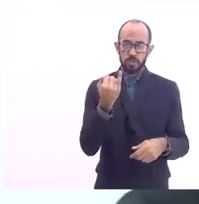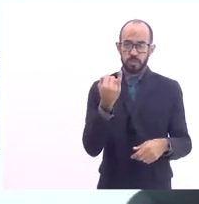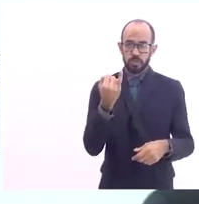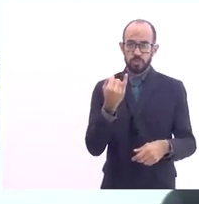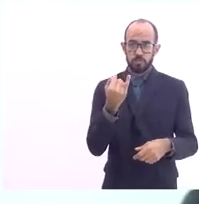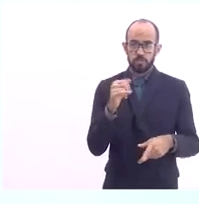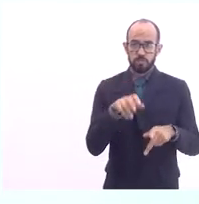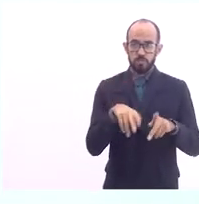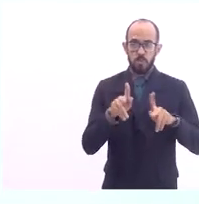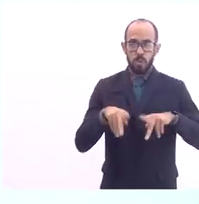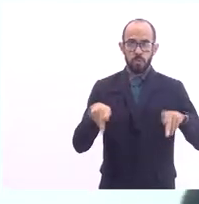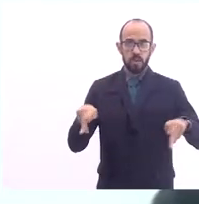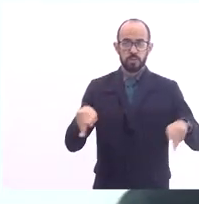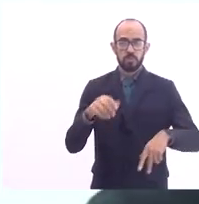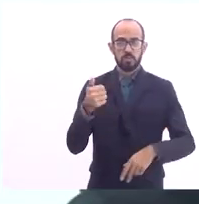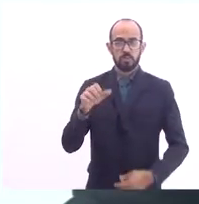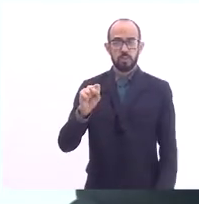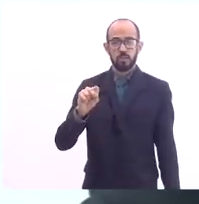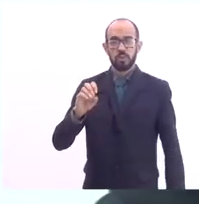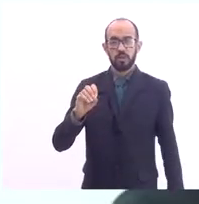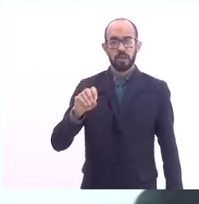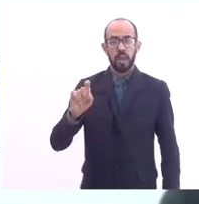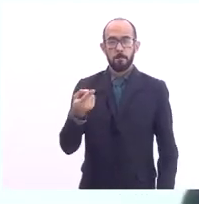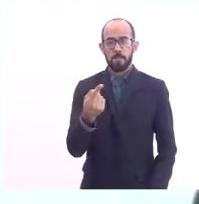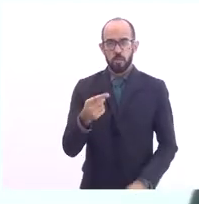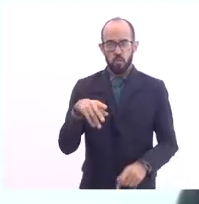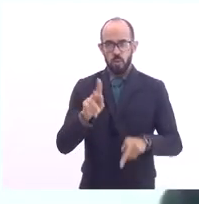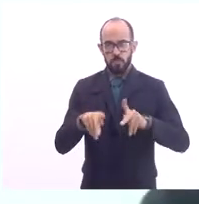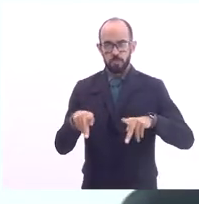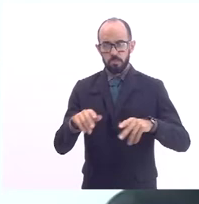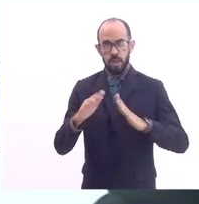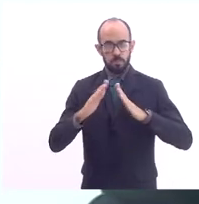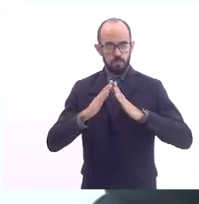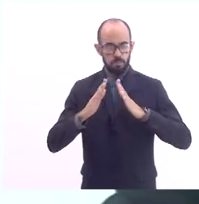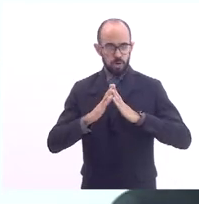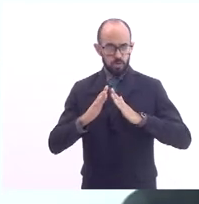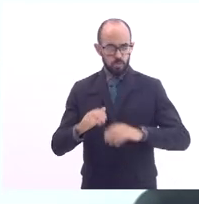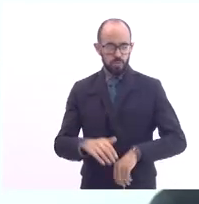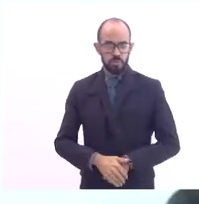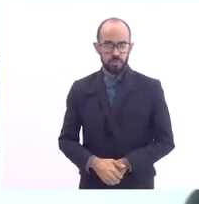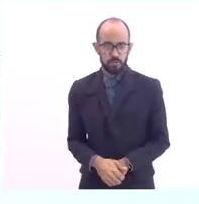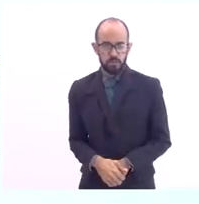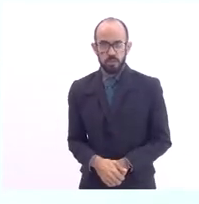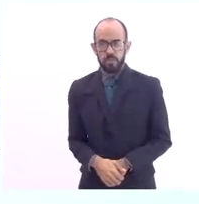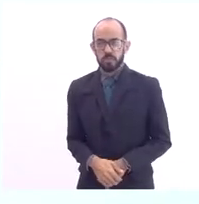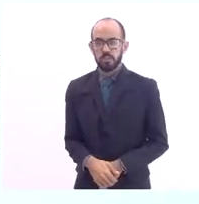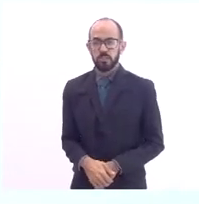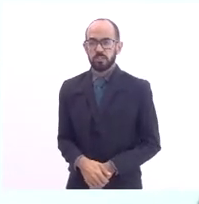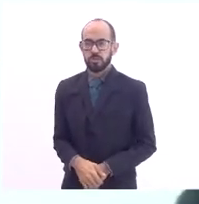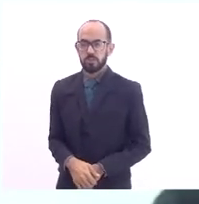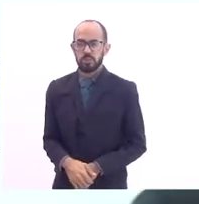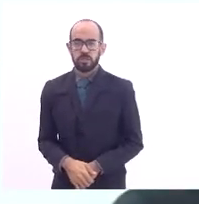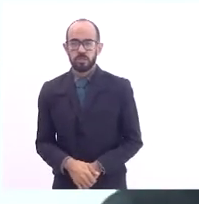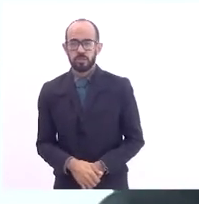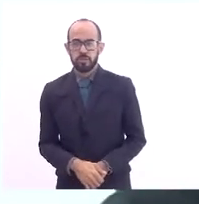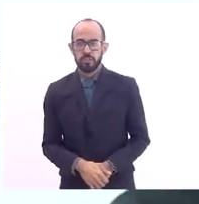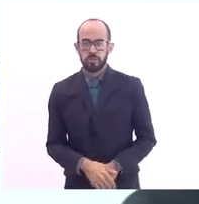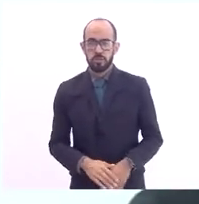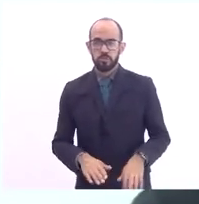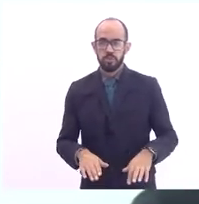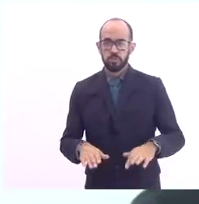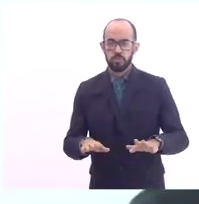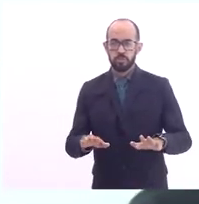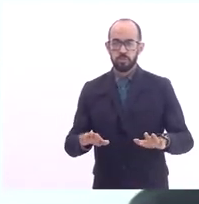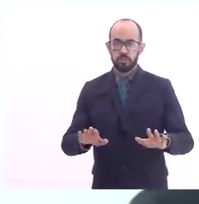habitantes. Mas tem um outro dado, e aí eu peço a atenção, o carinho da Enel, com